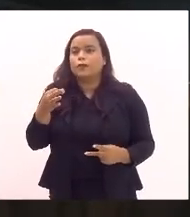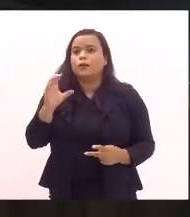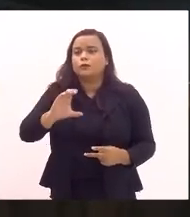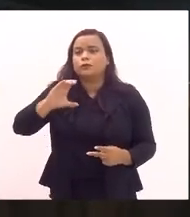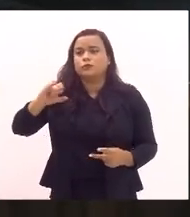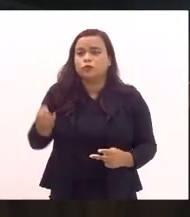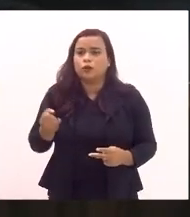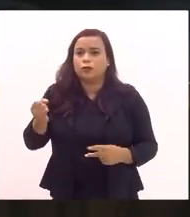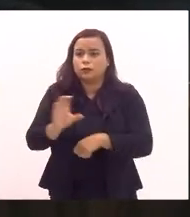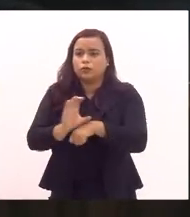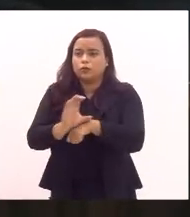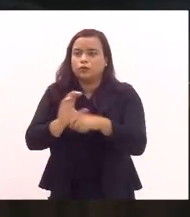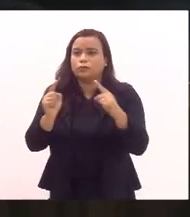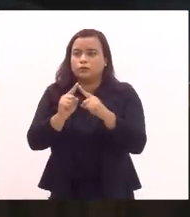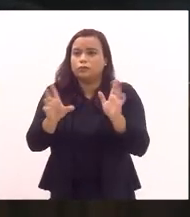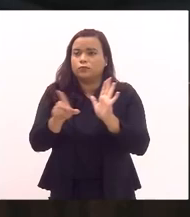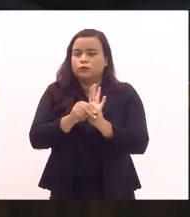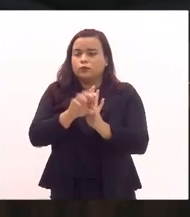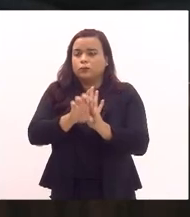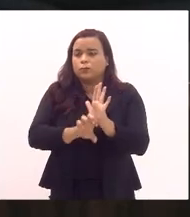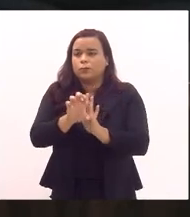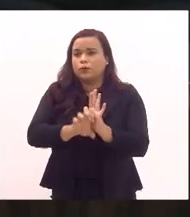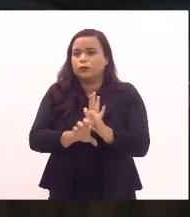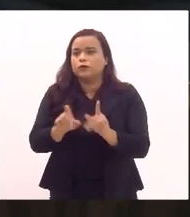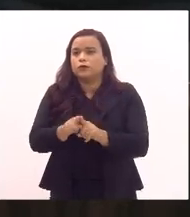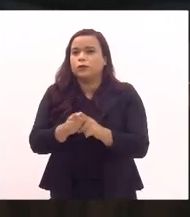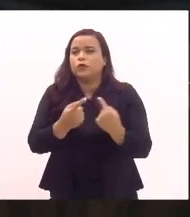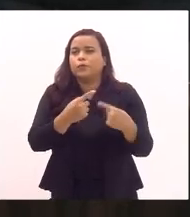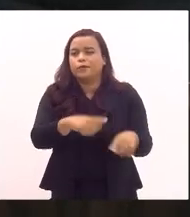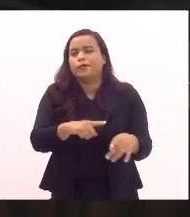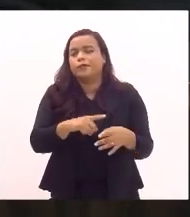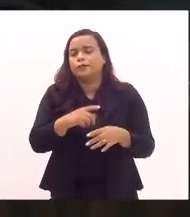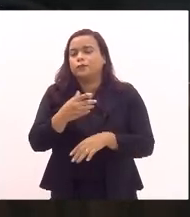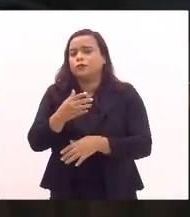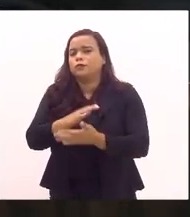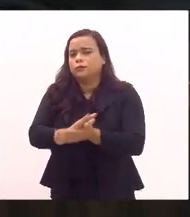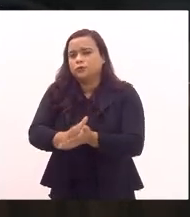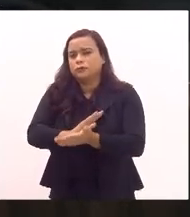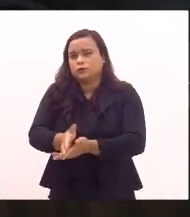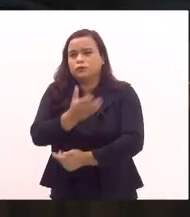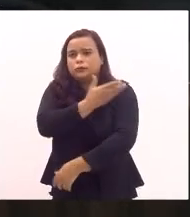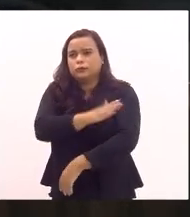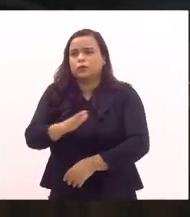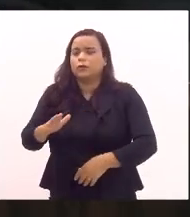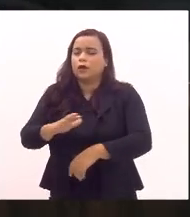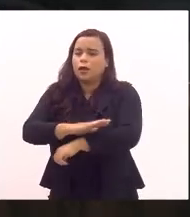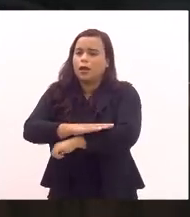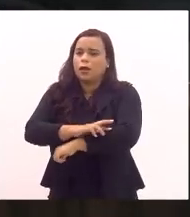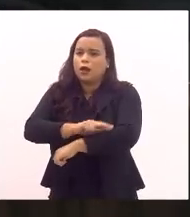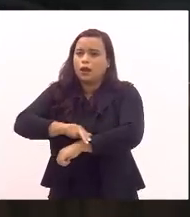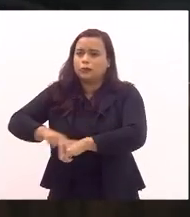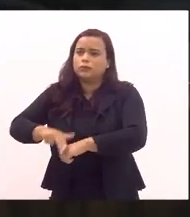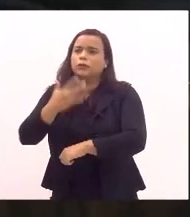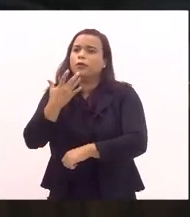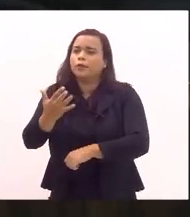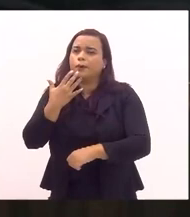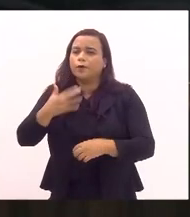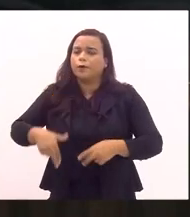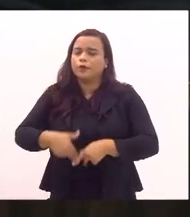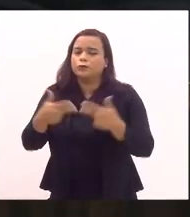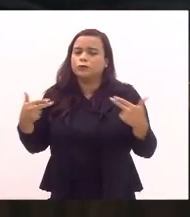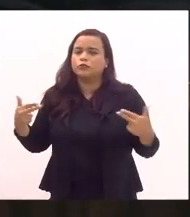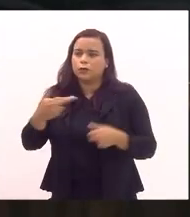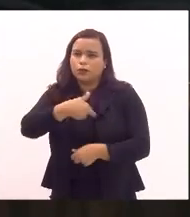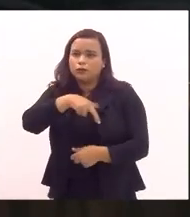de concessão desse pela constitucionalidade com emendas combate à discriminação de preconceito de raça cor etnia religião procedência Nacional favorável